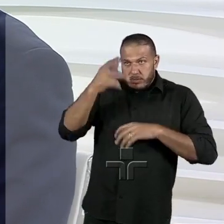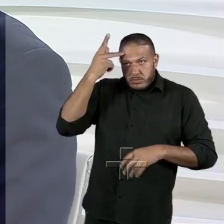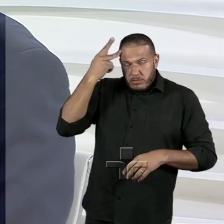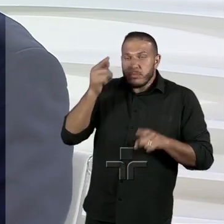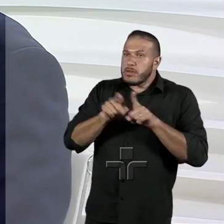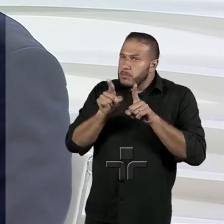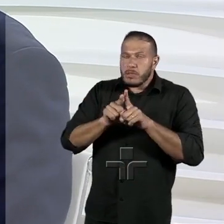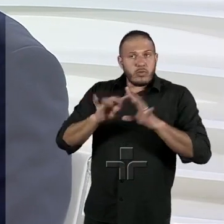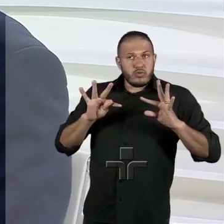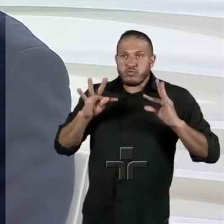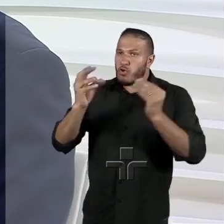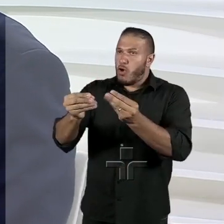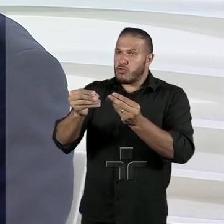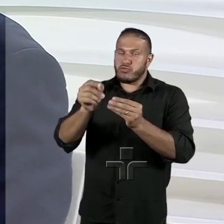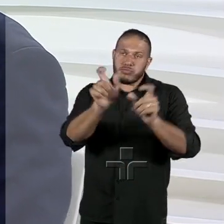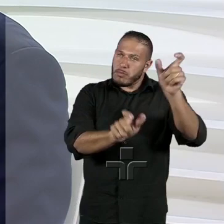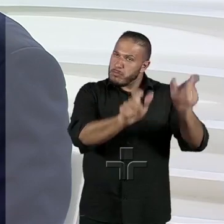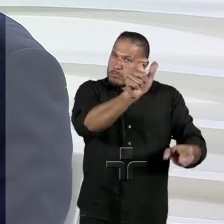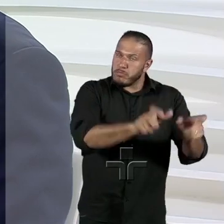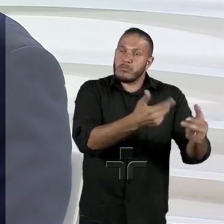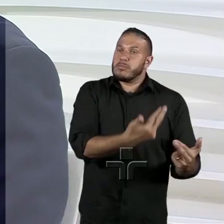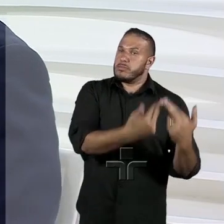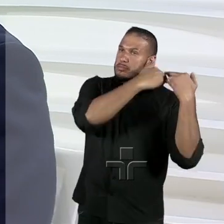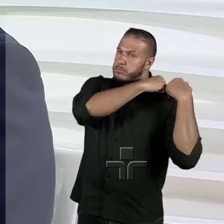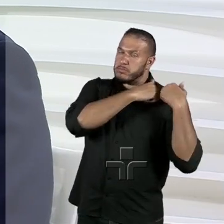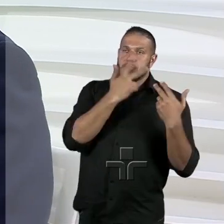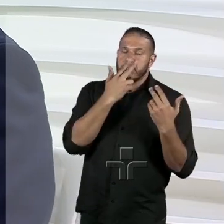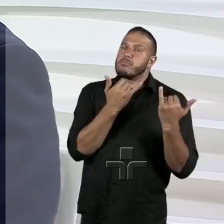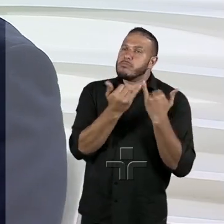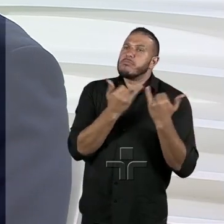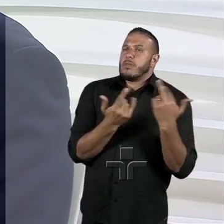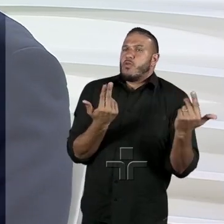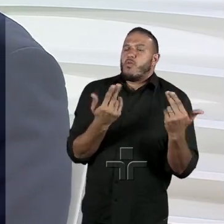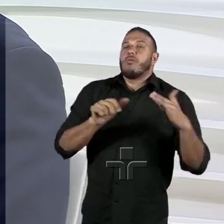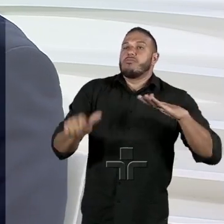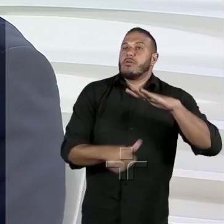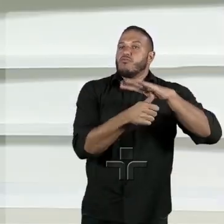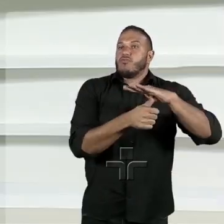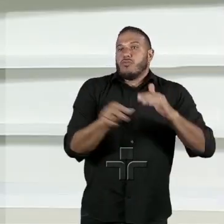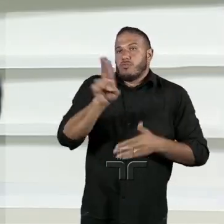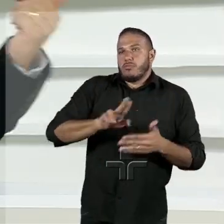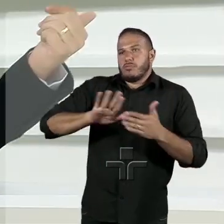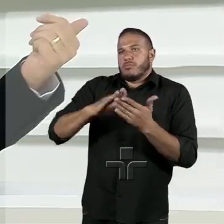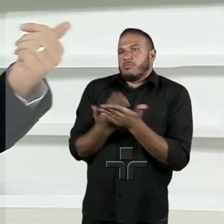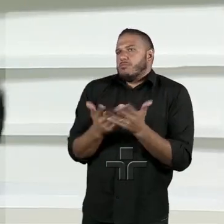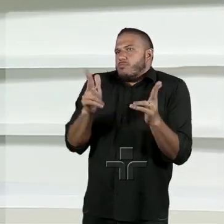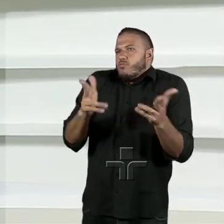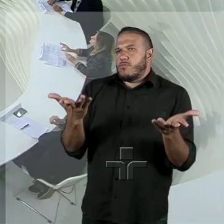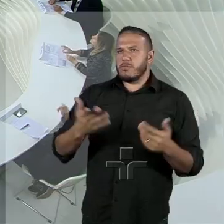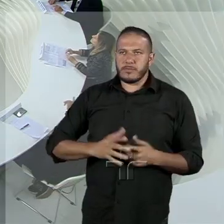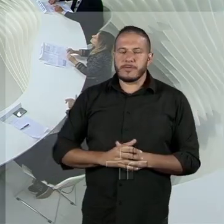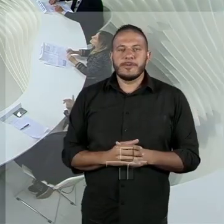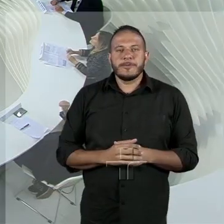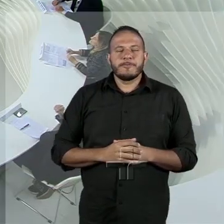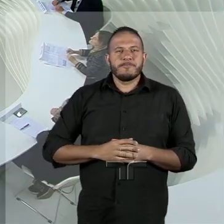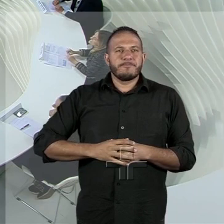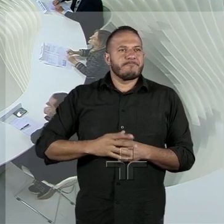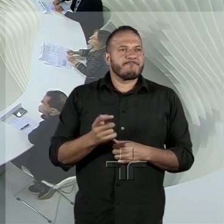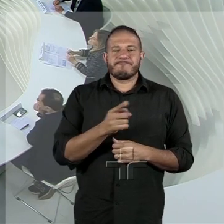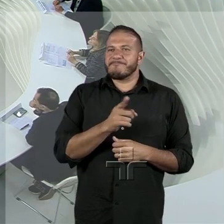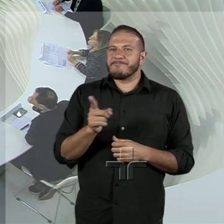servir para todos os demais que estão ocupando funções importantes, como é o reitor de uma universidade. Secretário. Opa.